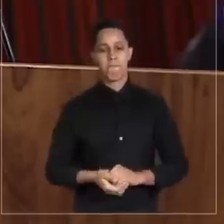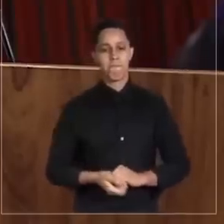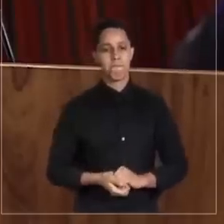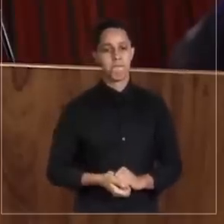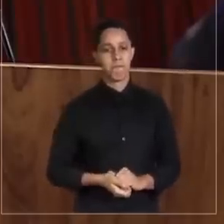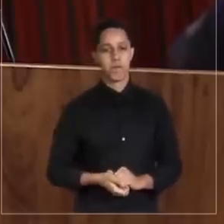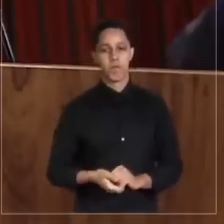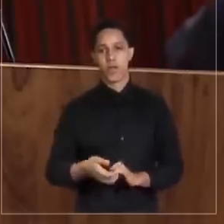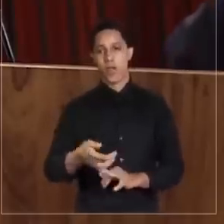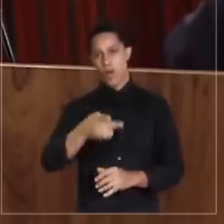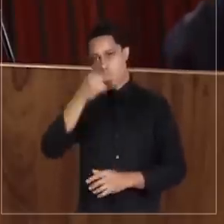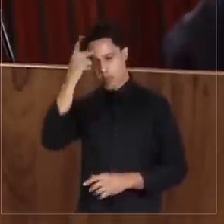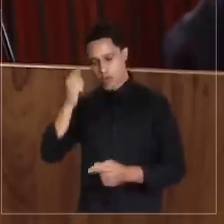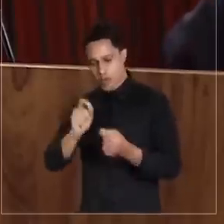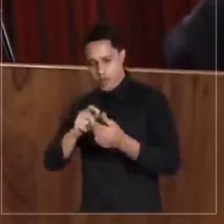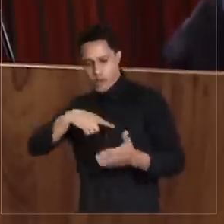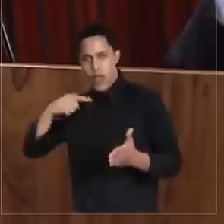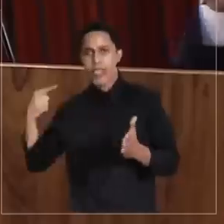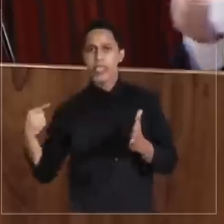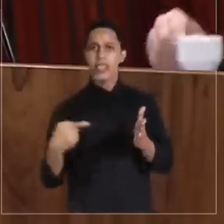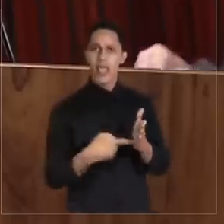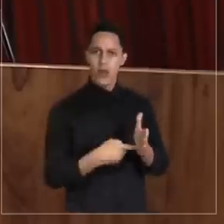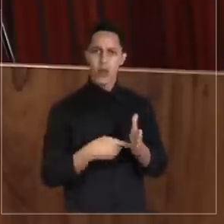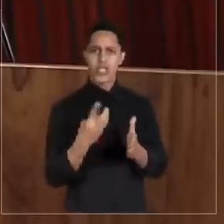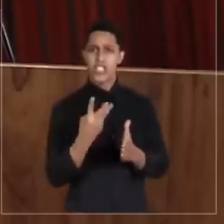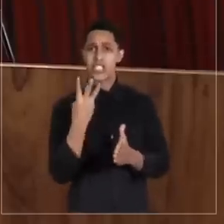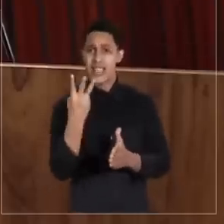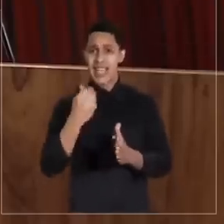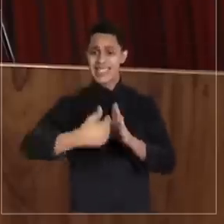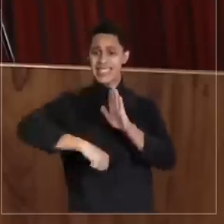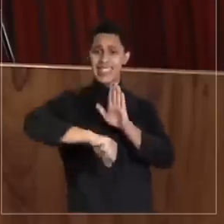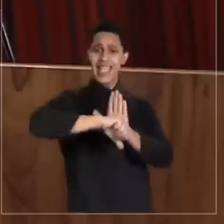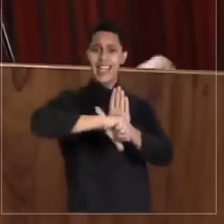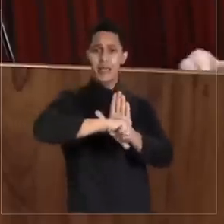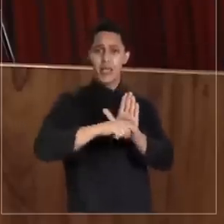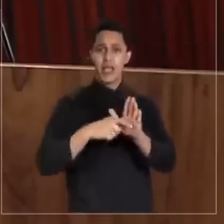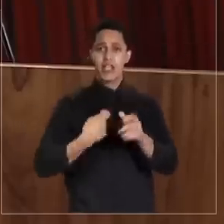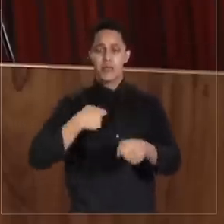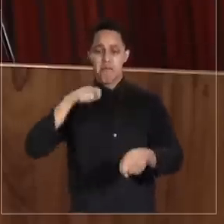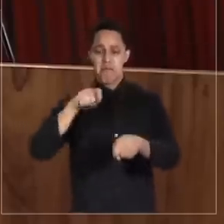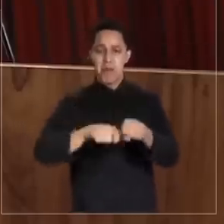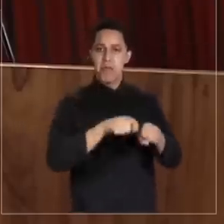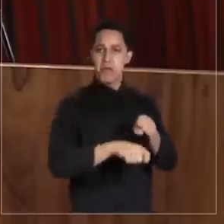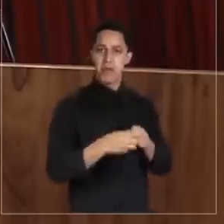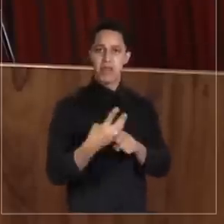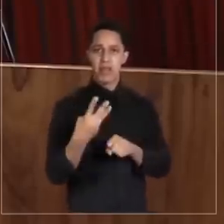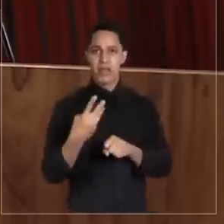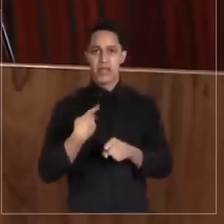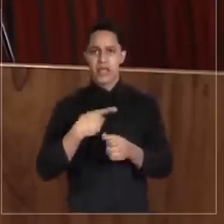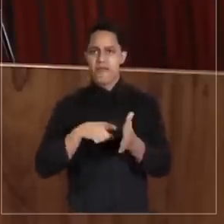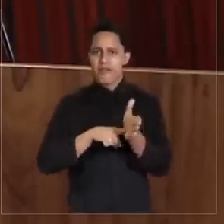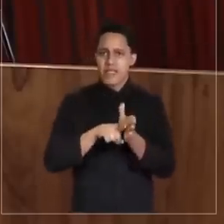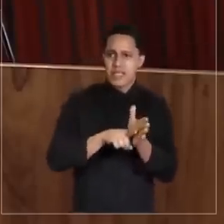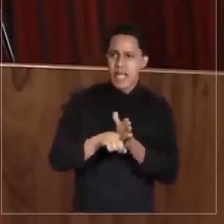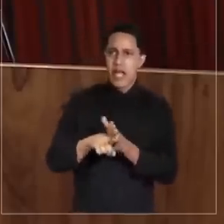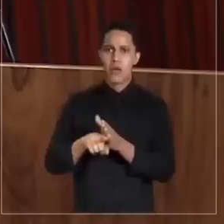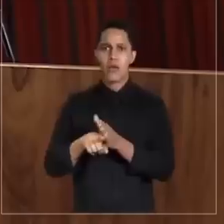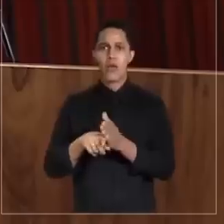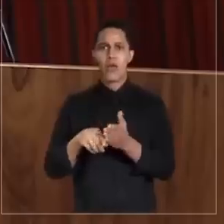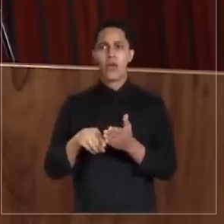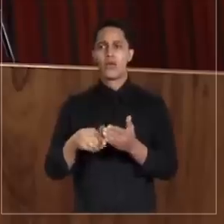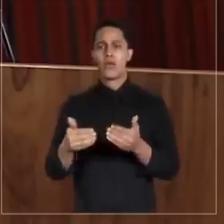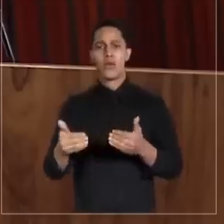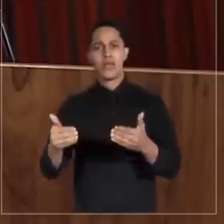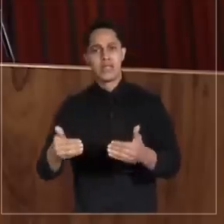suposto ou que tinha sido denunciado como mandante de 3 crimes de homicídios de fiscais do Ministério do Trabalho e